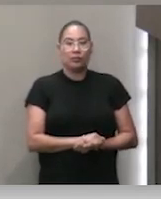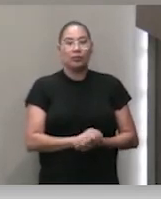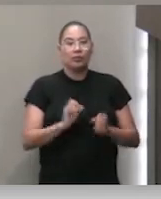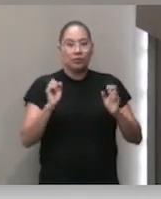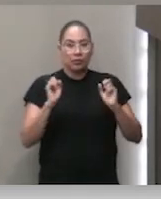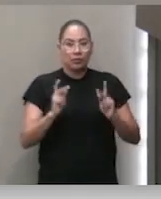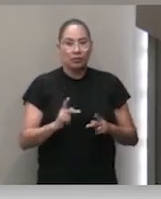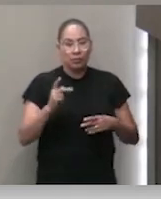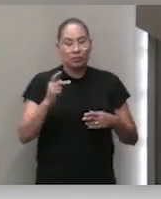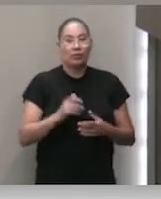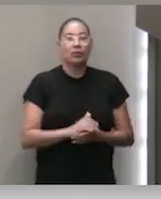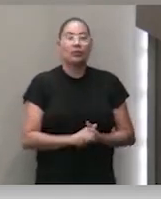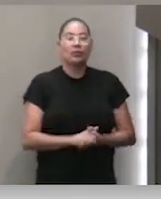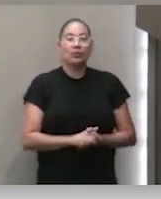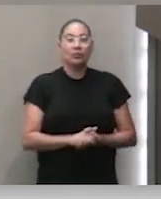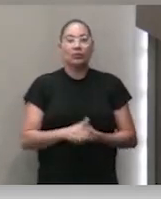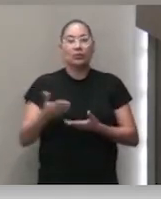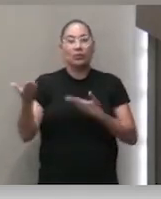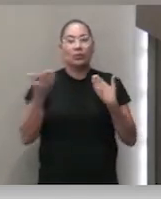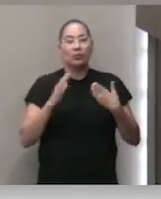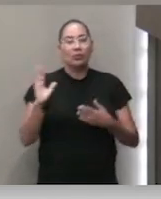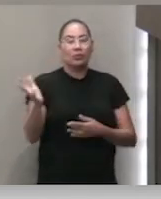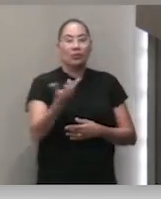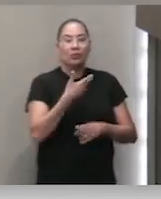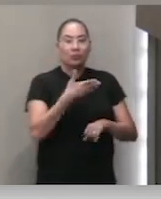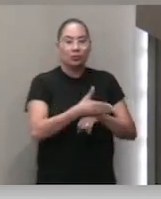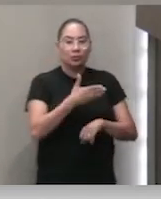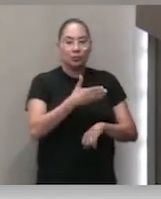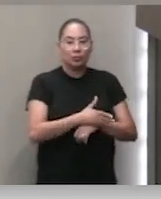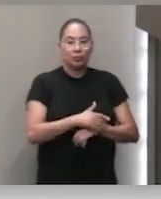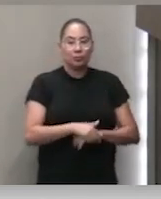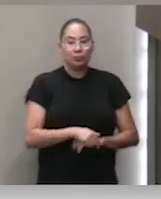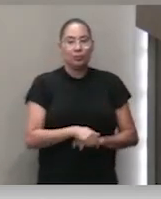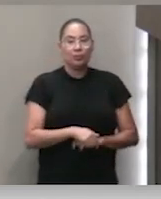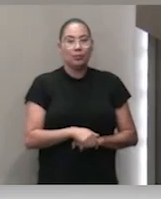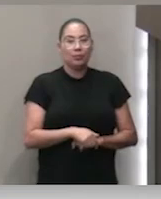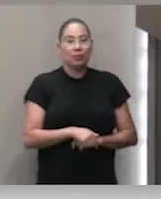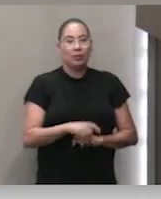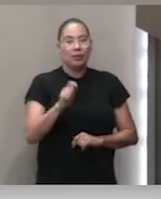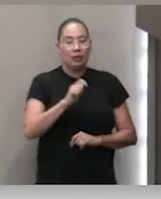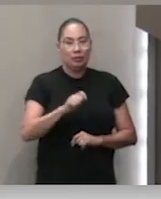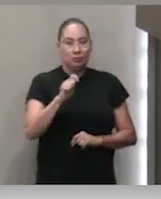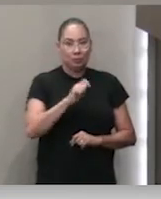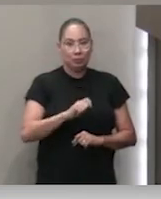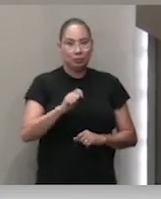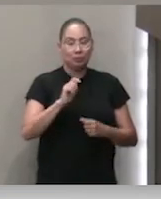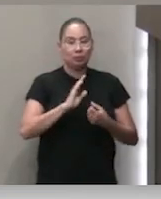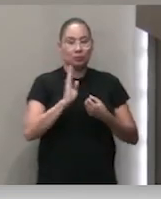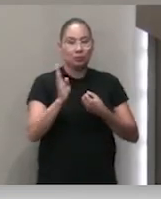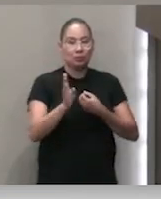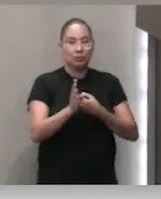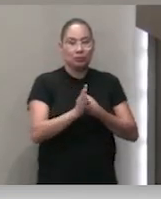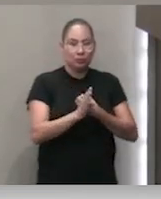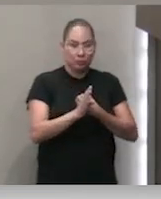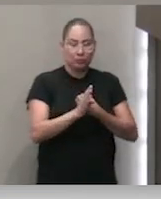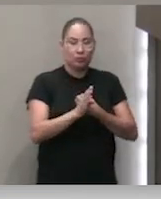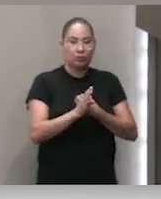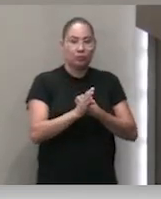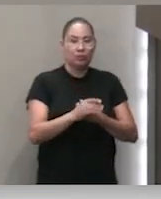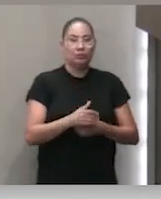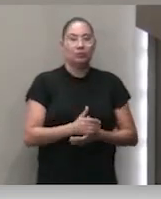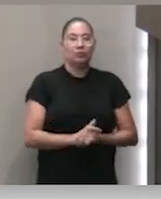pessoal. Fica o chasque e o convite para o pessoal participar desse final de semana das eleições de associação de moradores aí